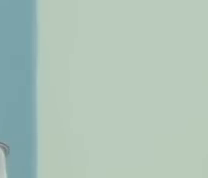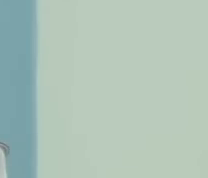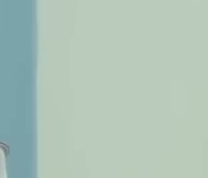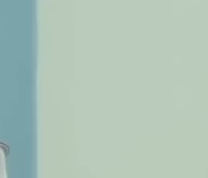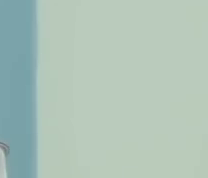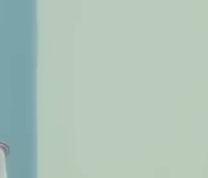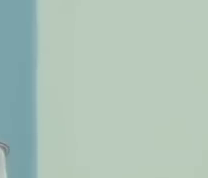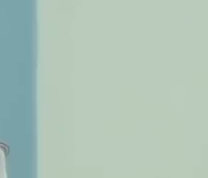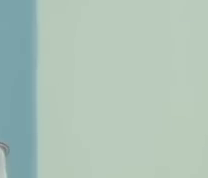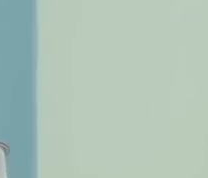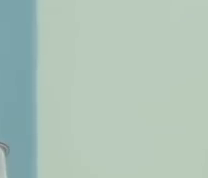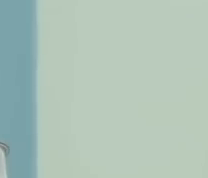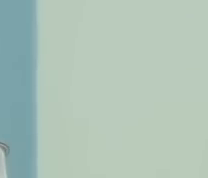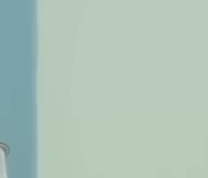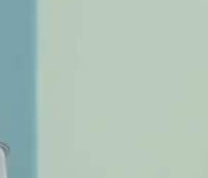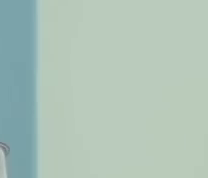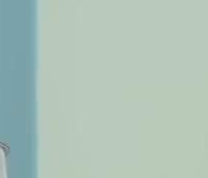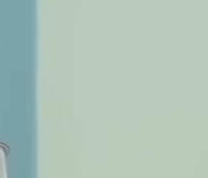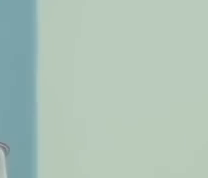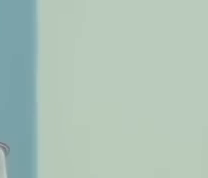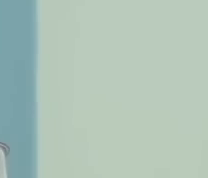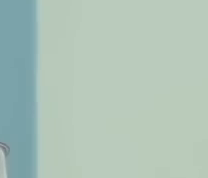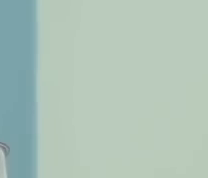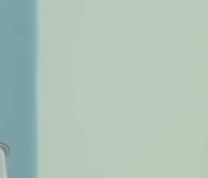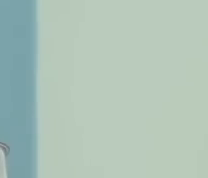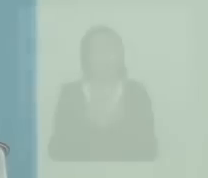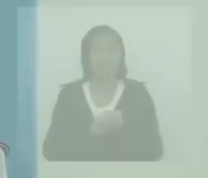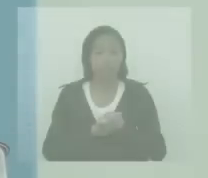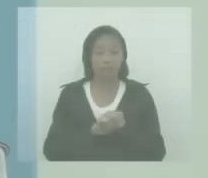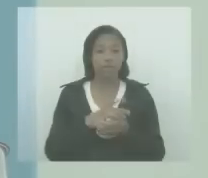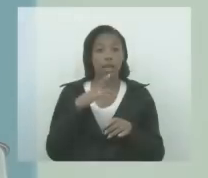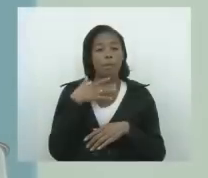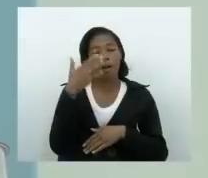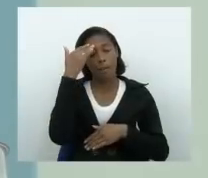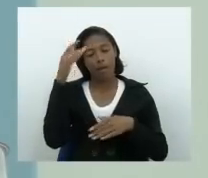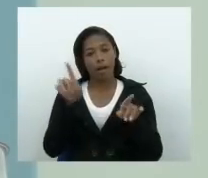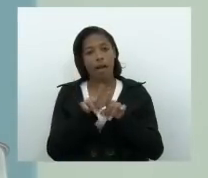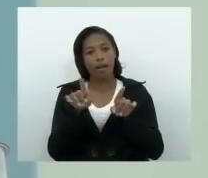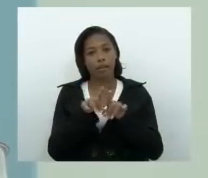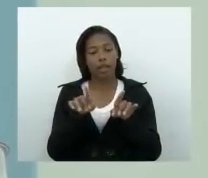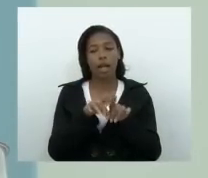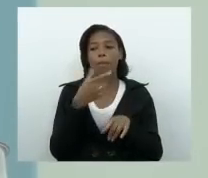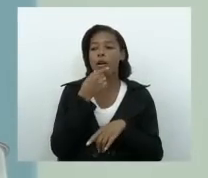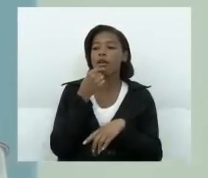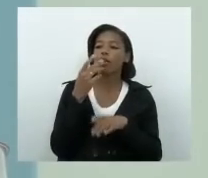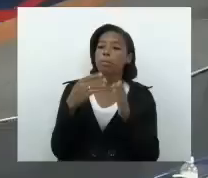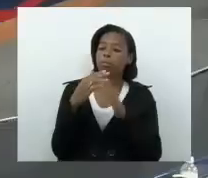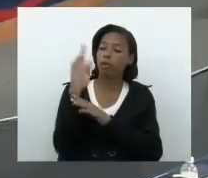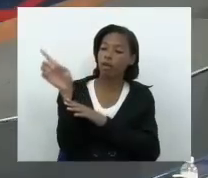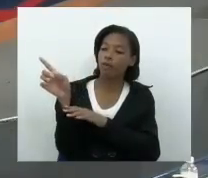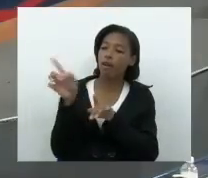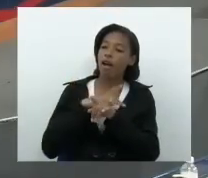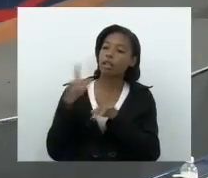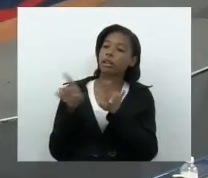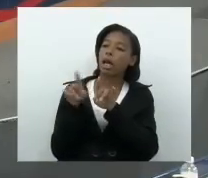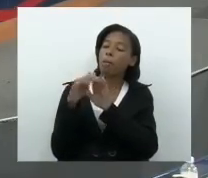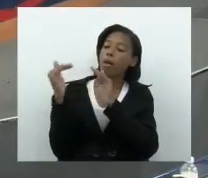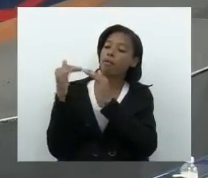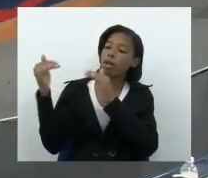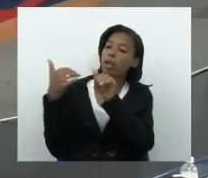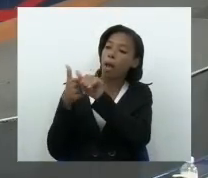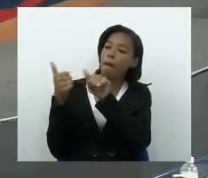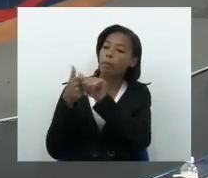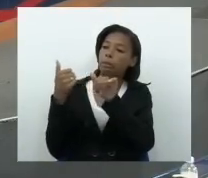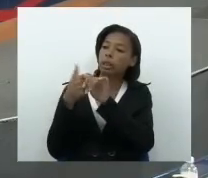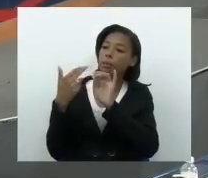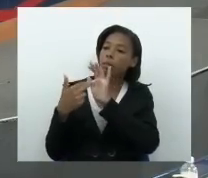o candidato a responder. Assim que eu sortear o nome do jornalista, peço por gentileza que se dirijam à tribuna ali mais à direita do painel, para que possa